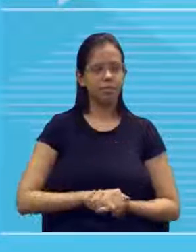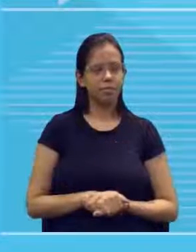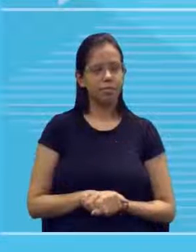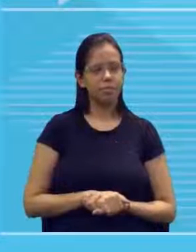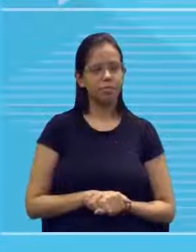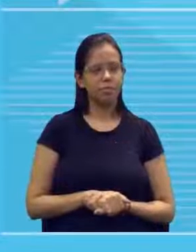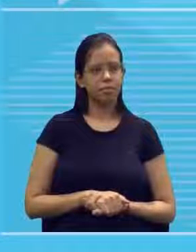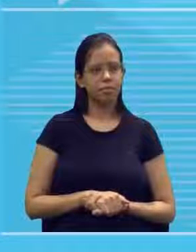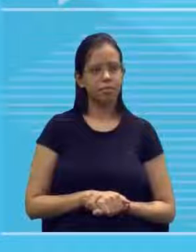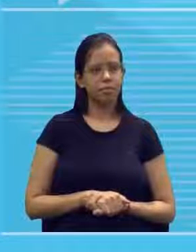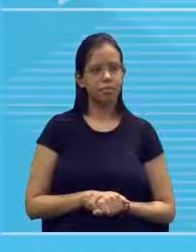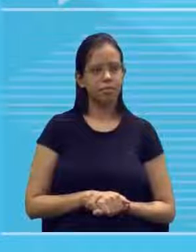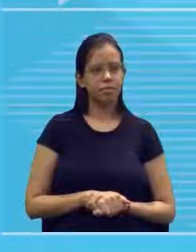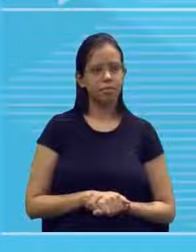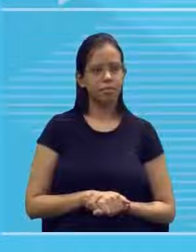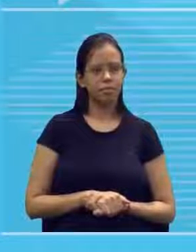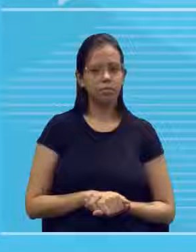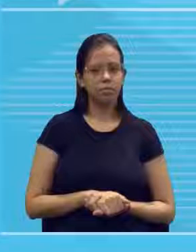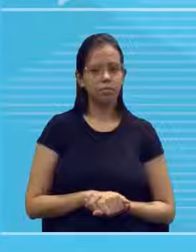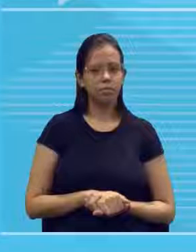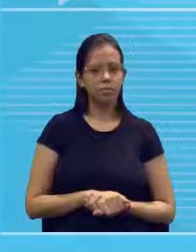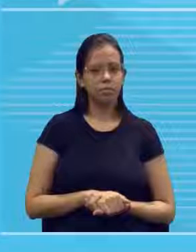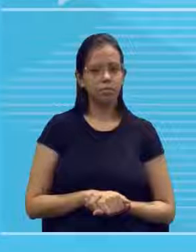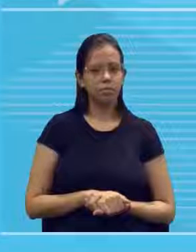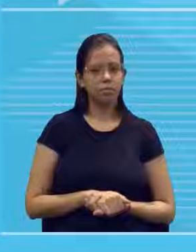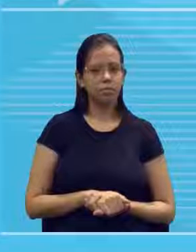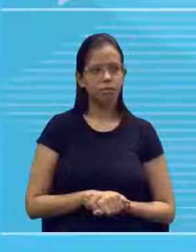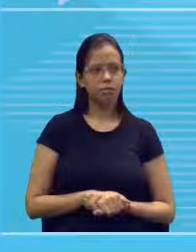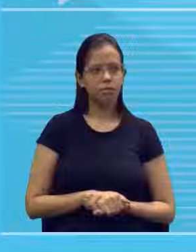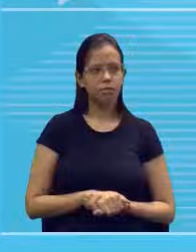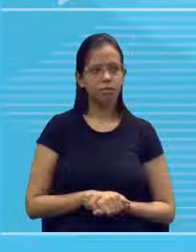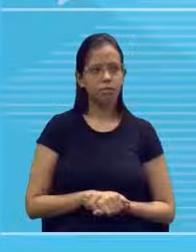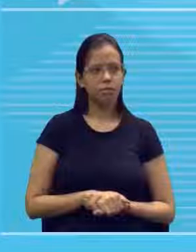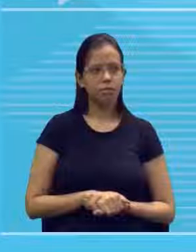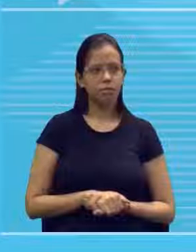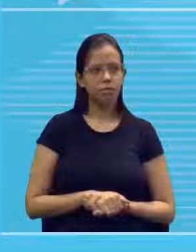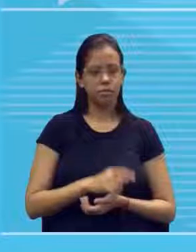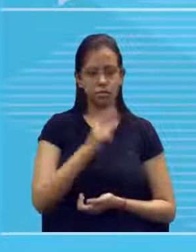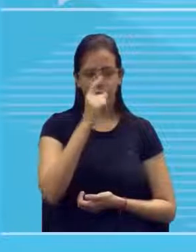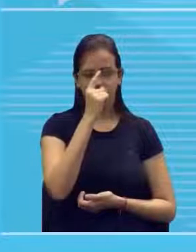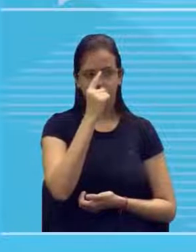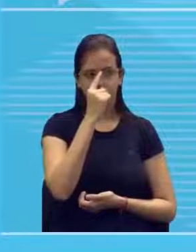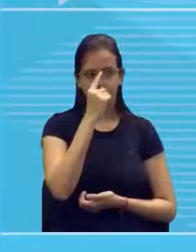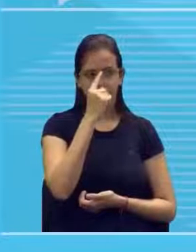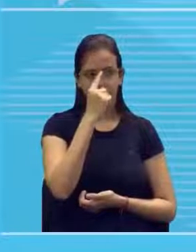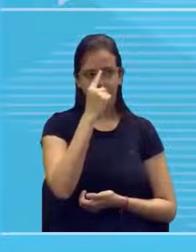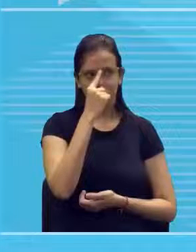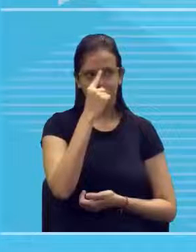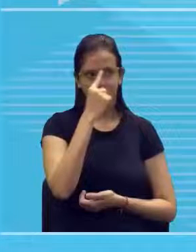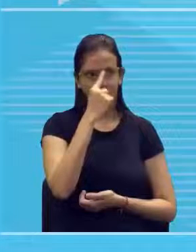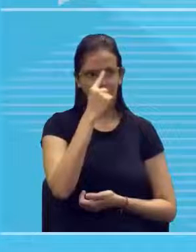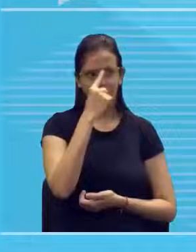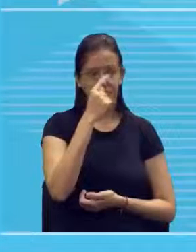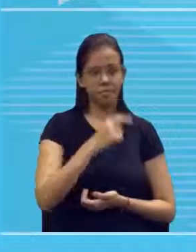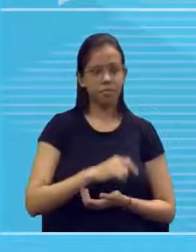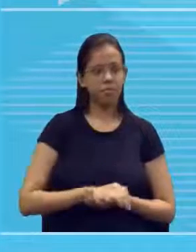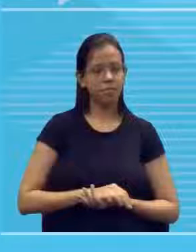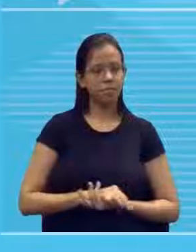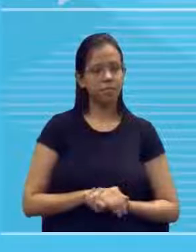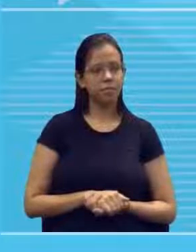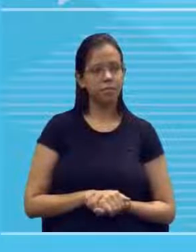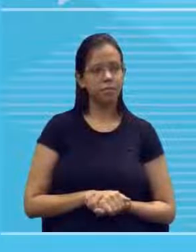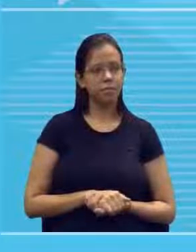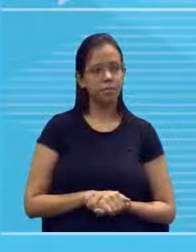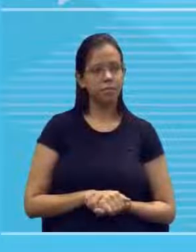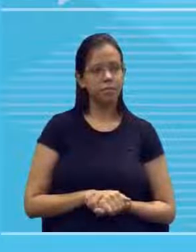tá certo a gente vai ainda né é lê façam ainda a leitura